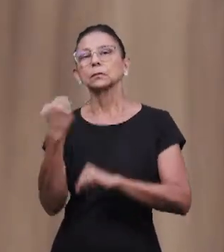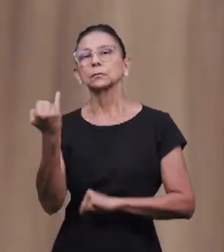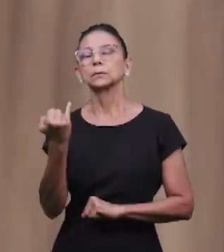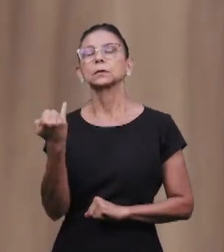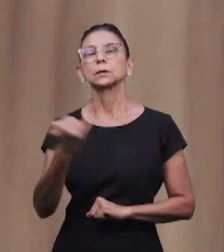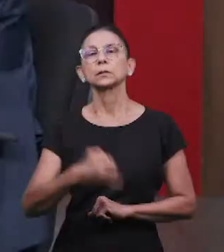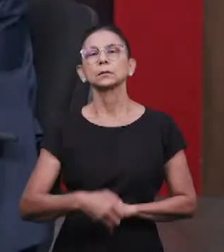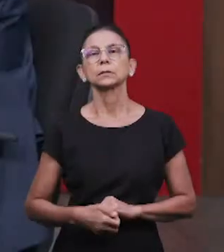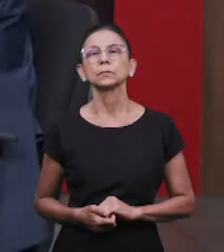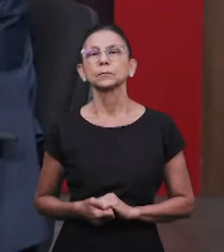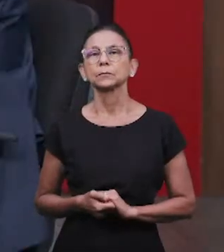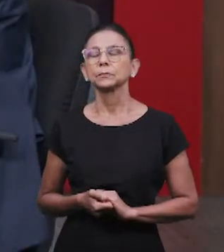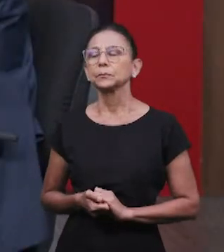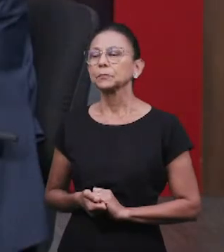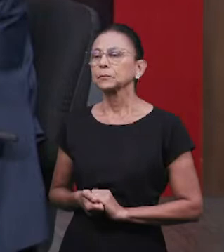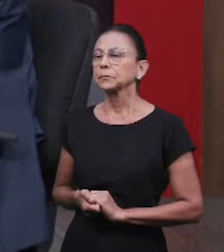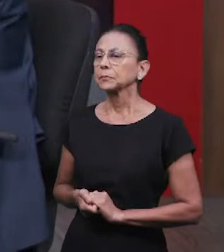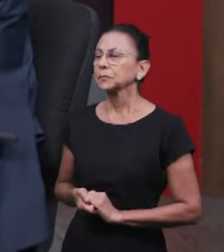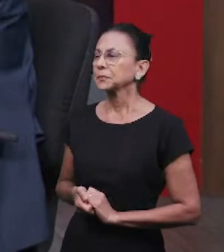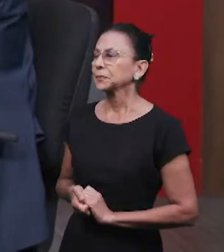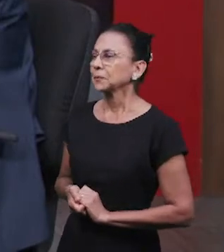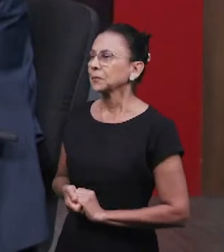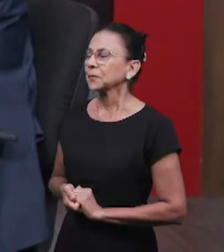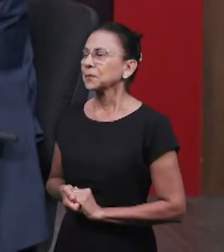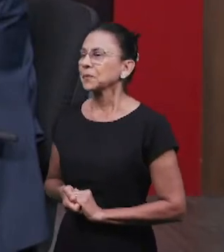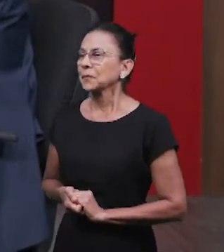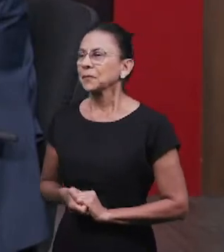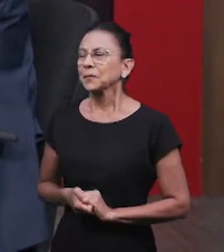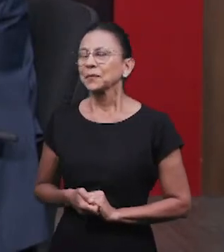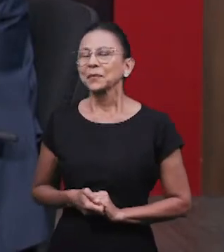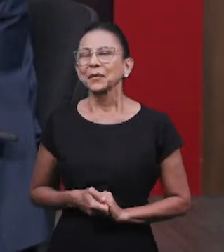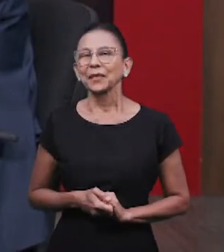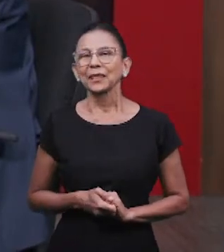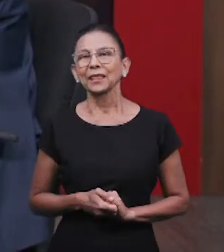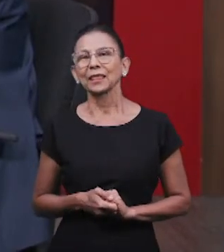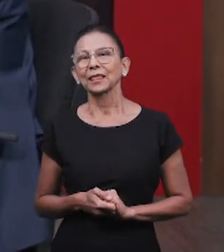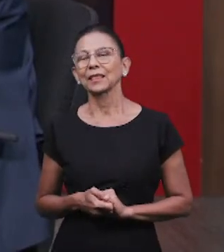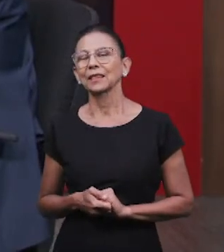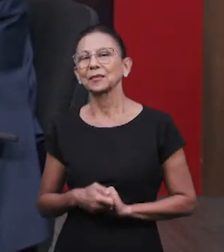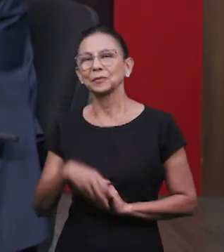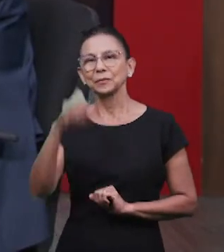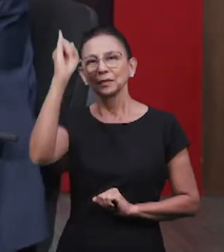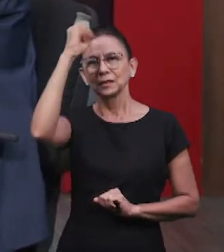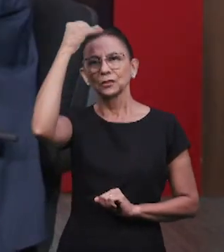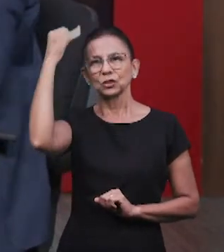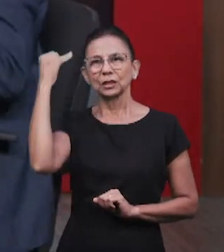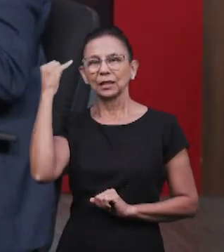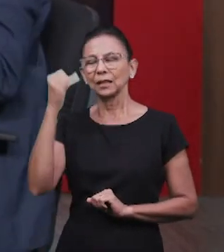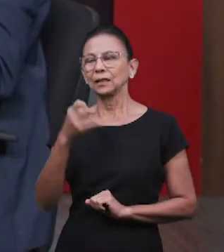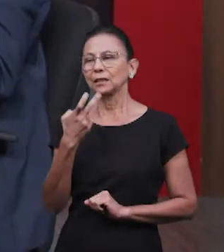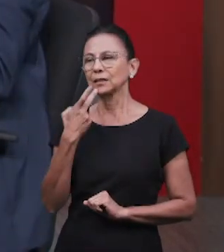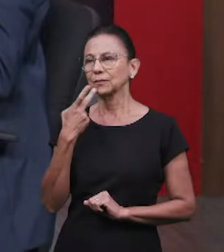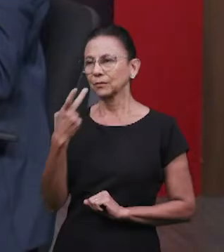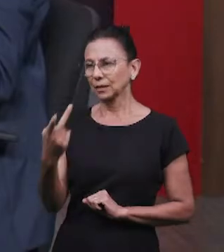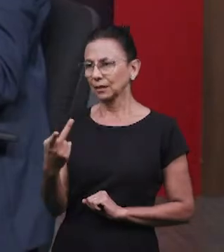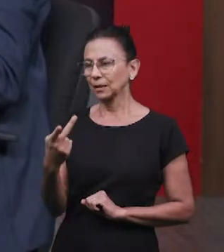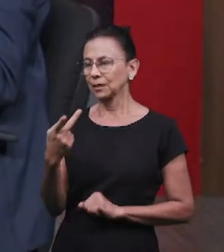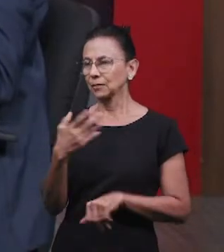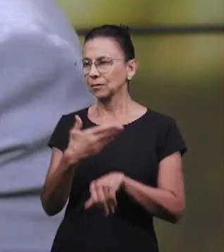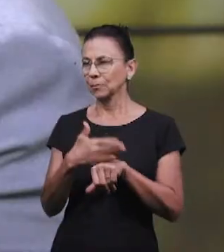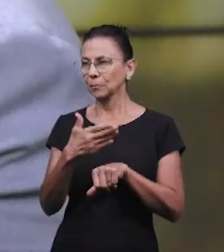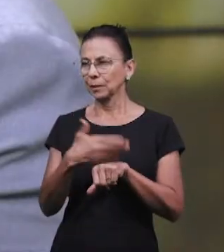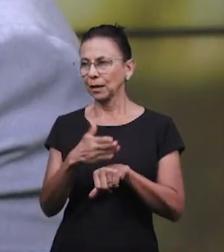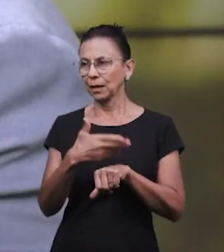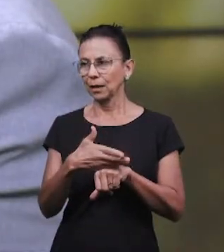é importante. Janaína. Sim. Fala aí, Janaína, dentro da sua experiência, da sua